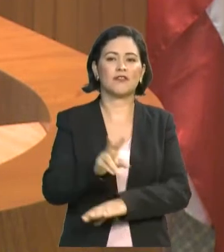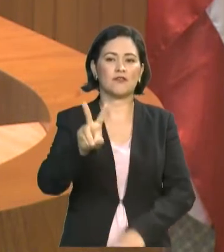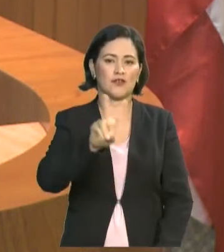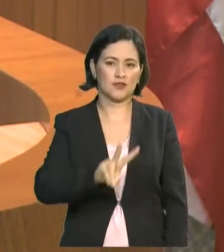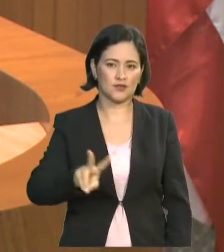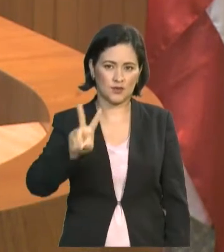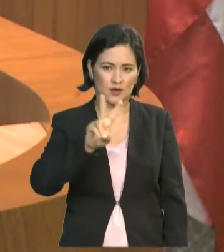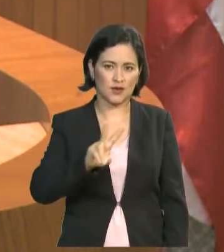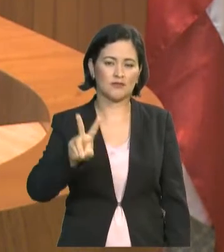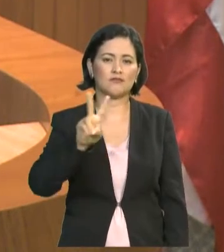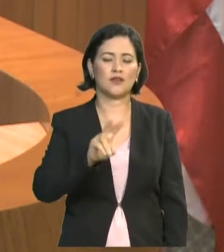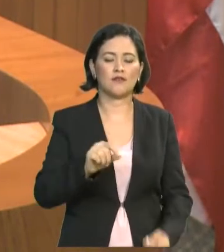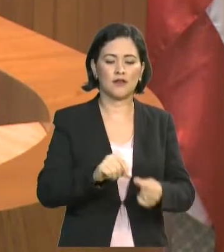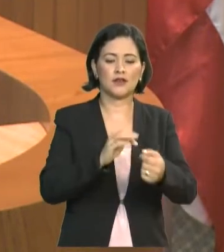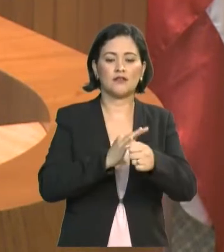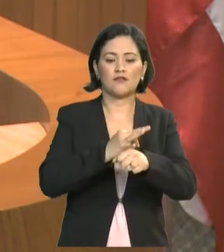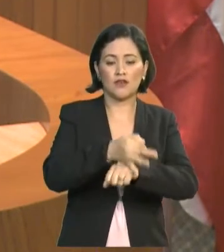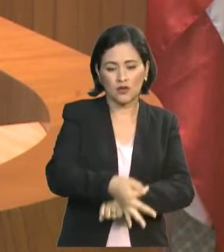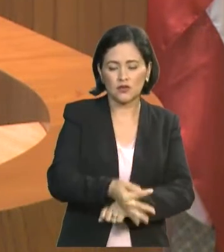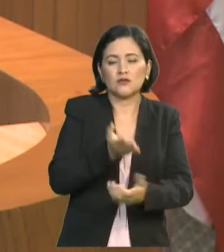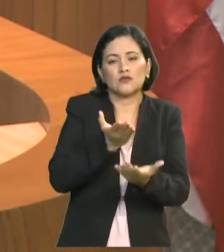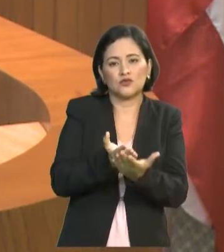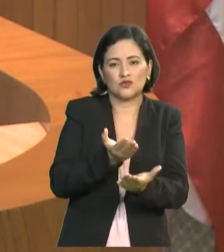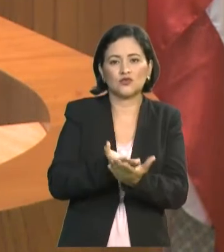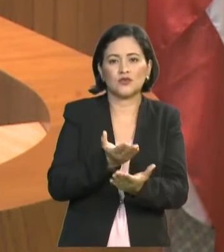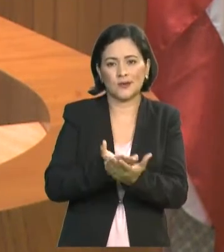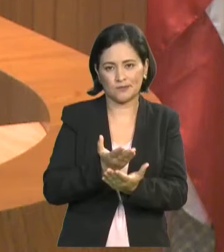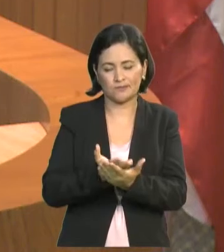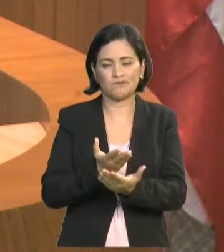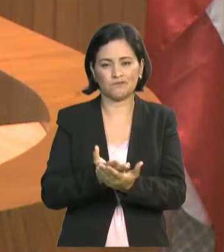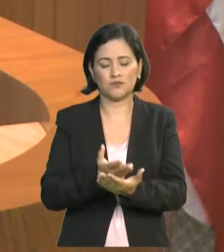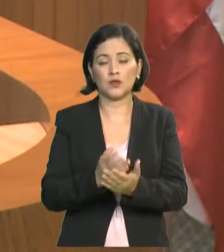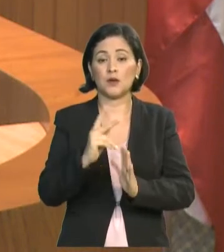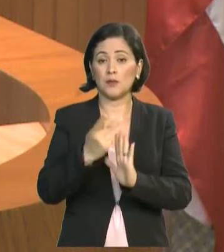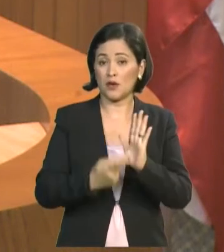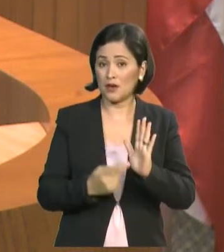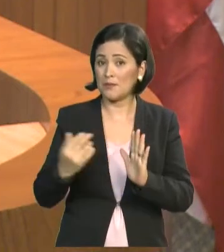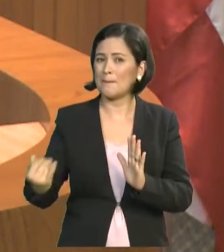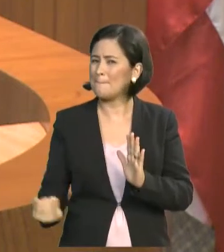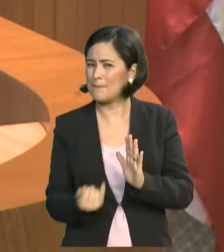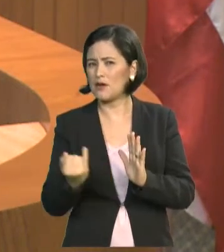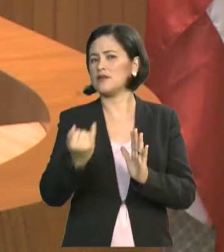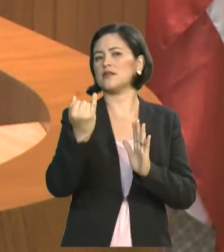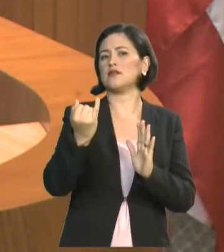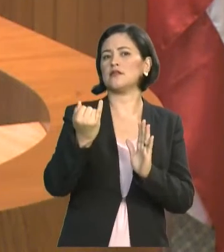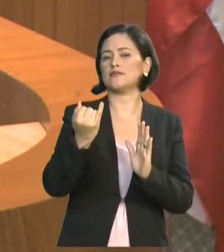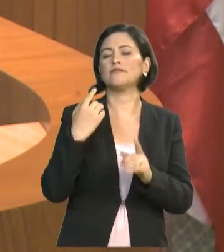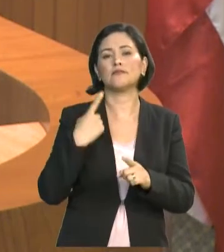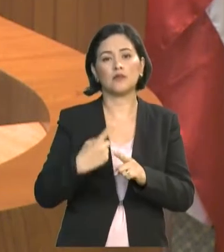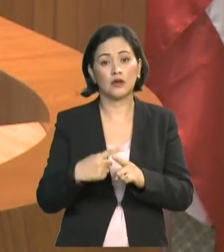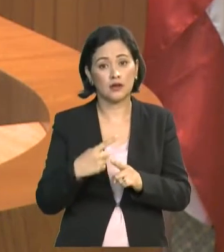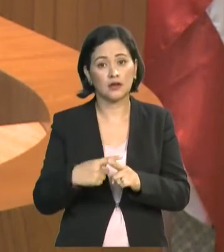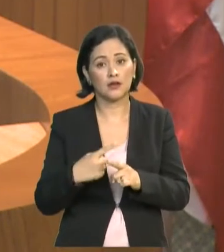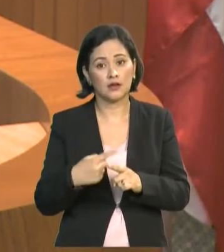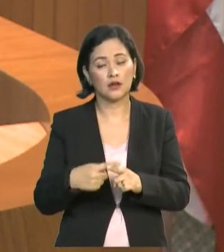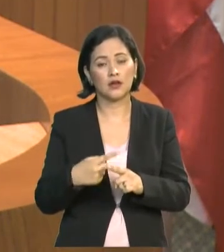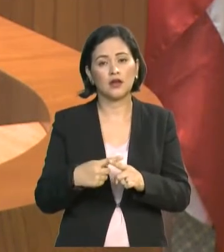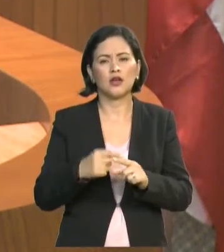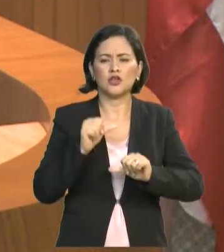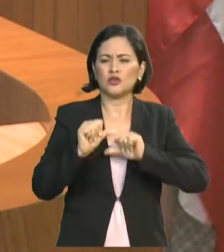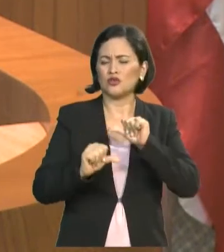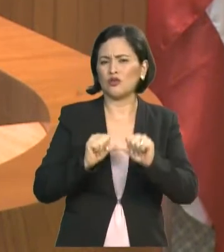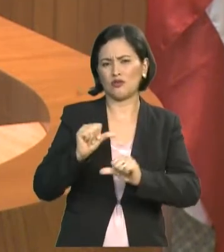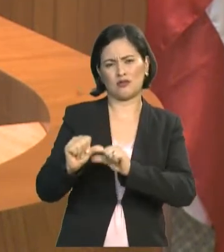extrema importância, porque institui a ressocialização, dando oportunidade e recomeço na vida dessas mulheres.